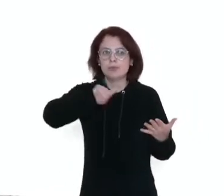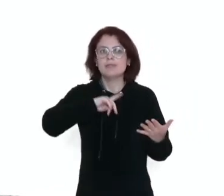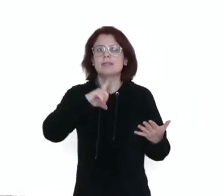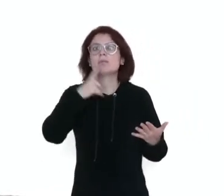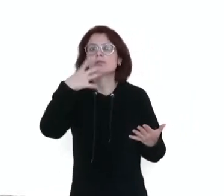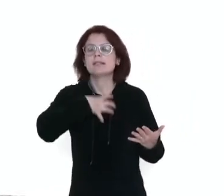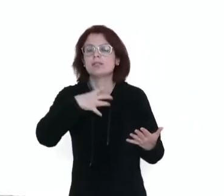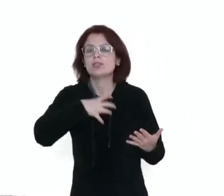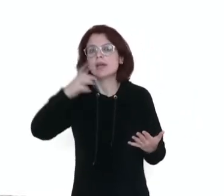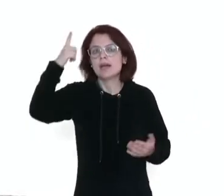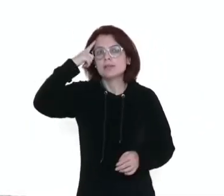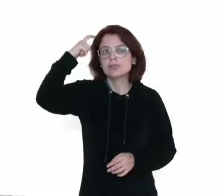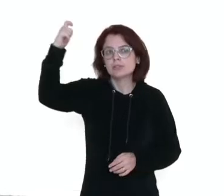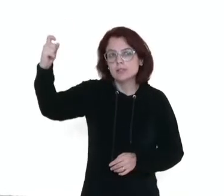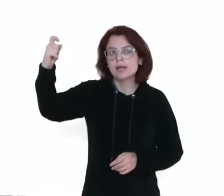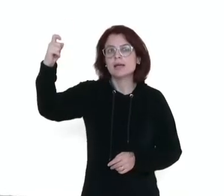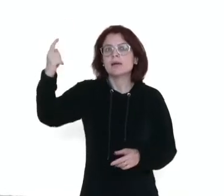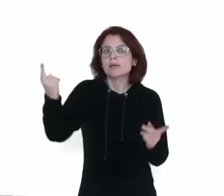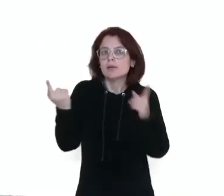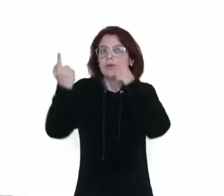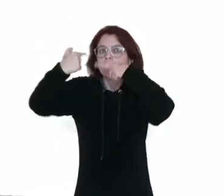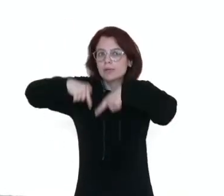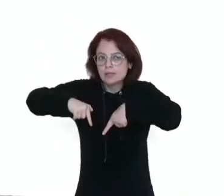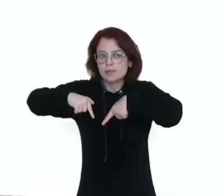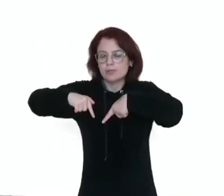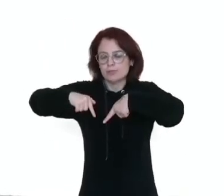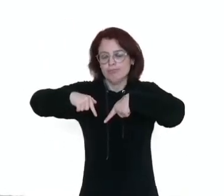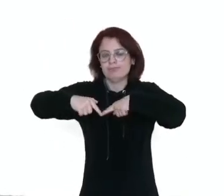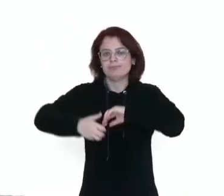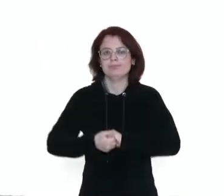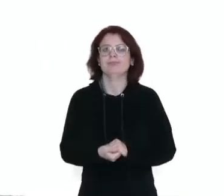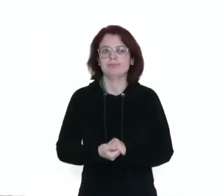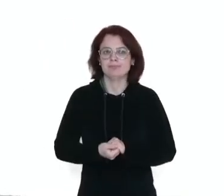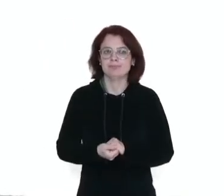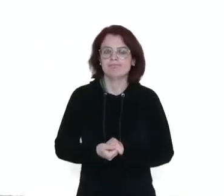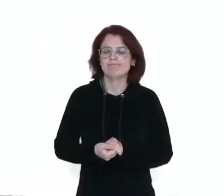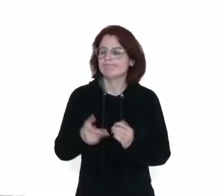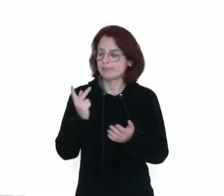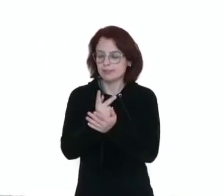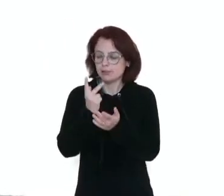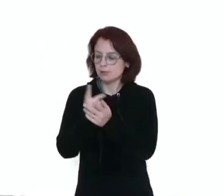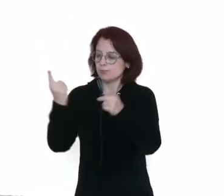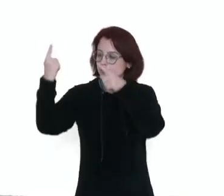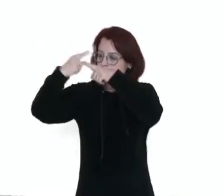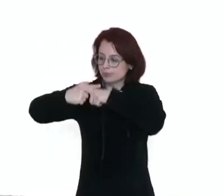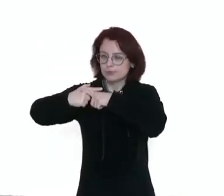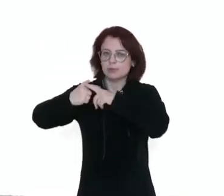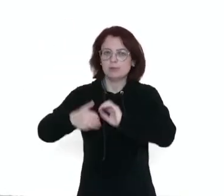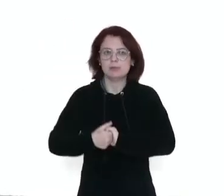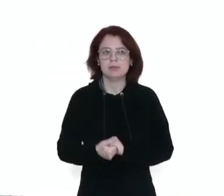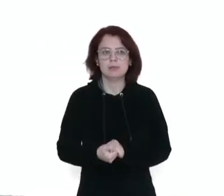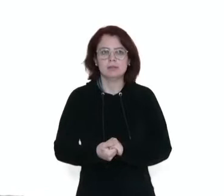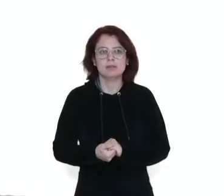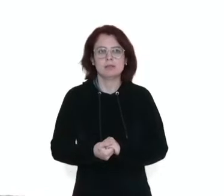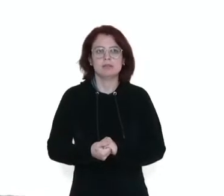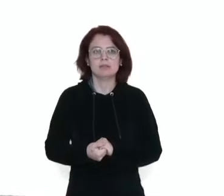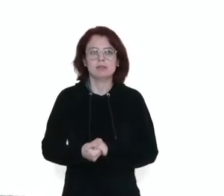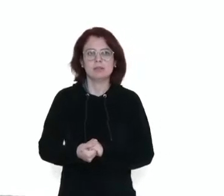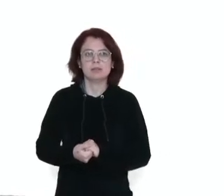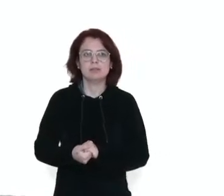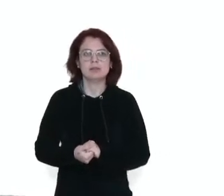sentido de ideias que contrastam entre si, ou seja, que se opõem, né? Qual que era o fragmento só para a